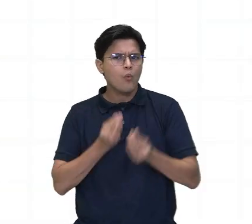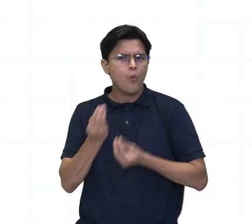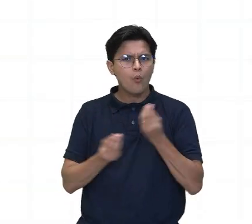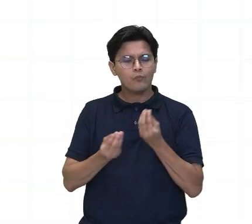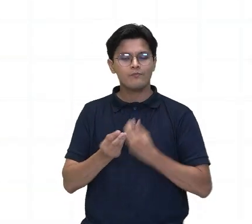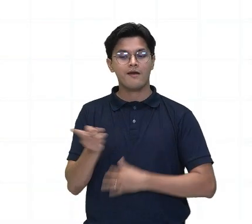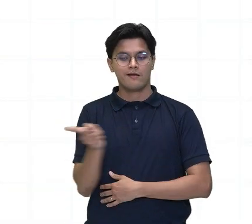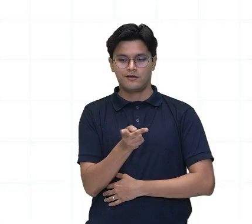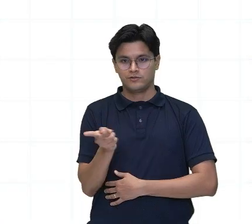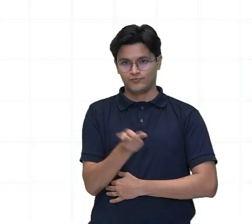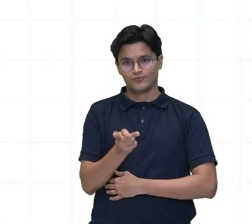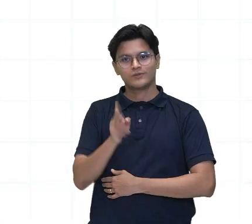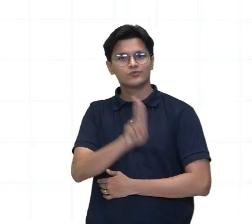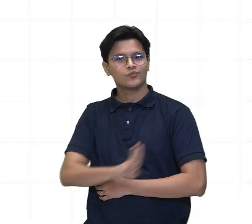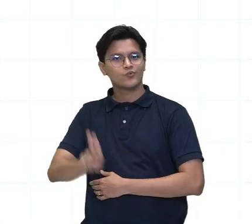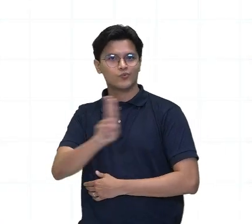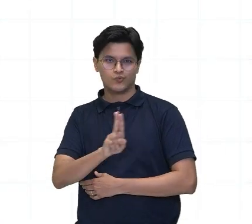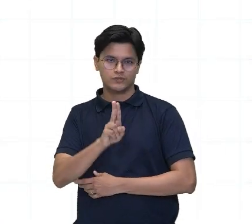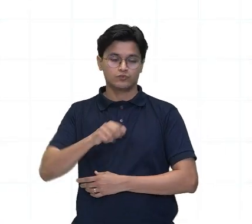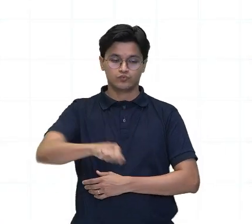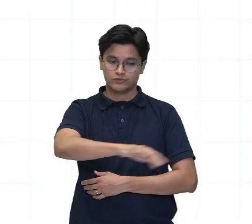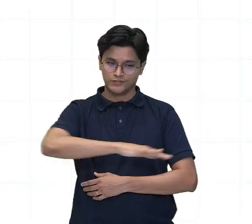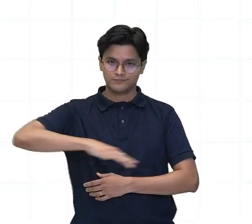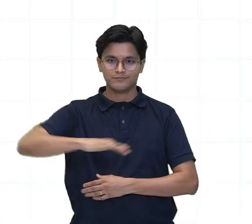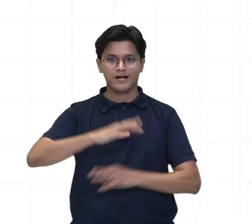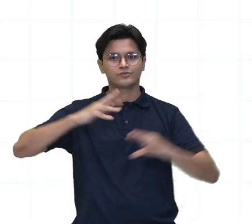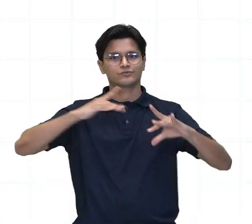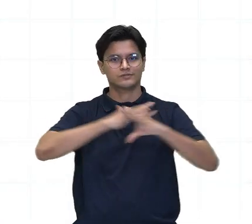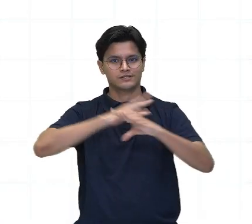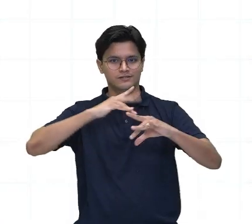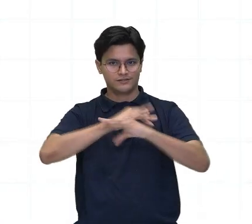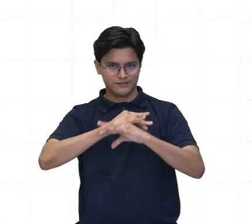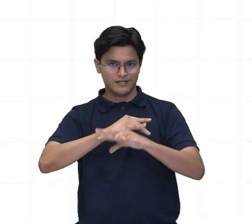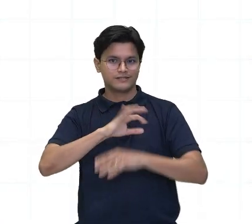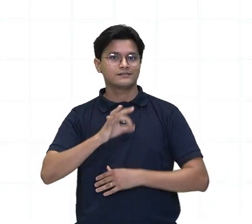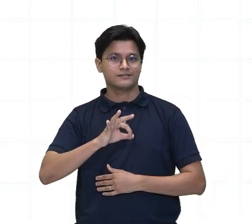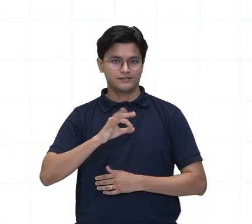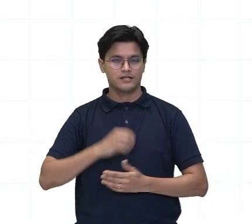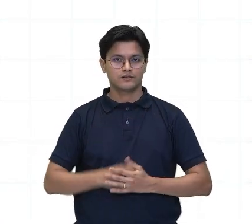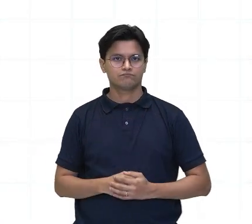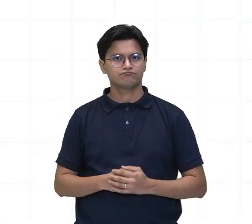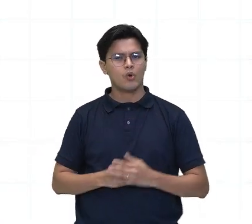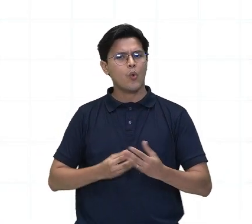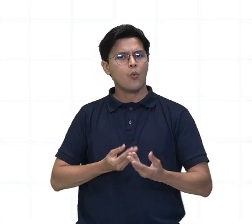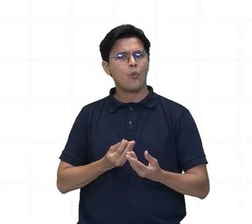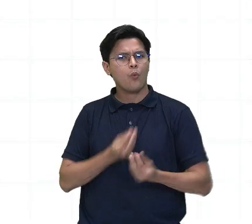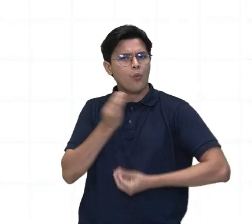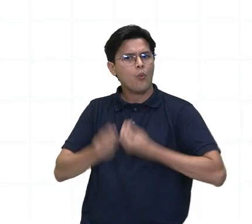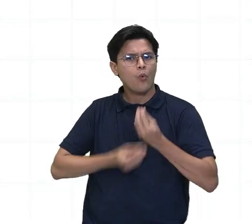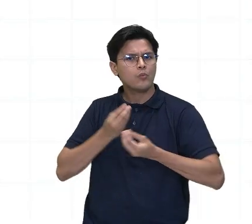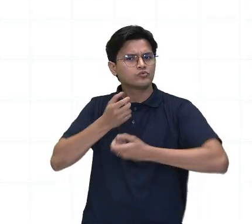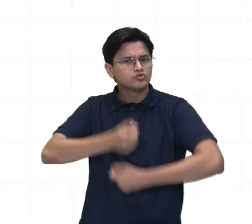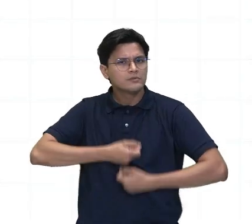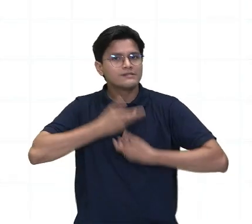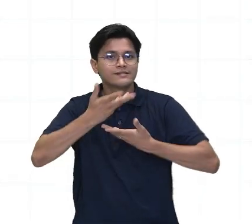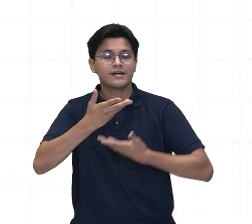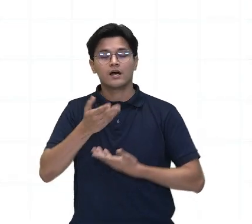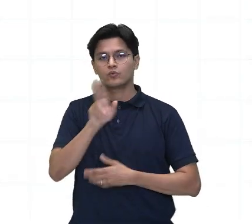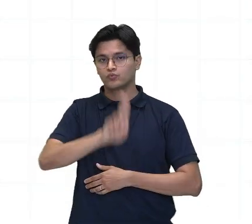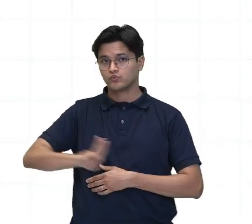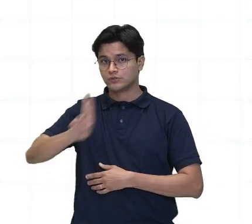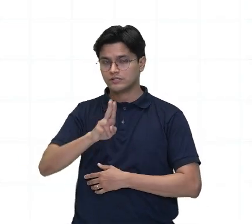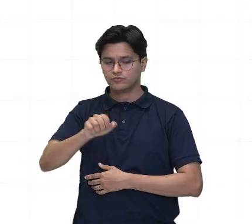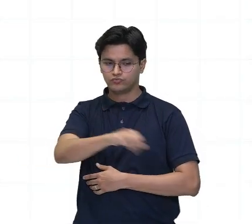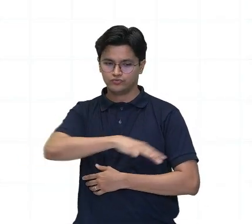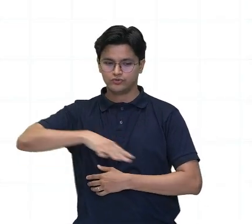quê? A cidade, o suporte que elas têm, a forma delas se expressarem é a cidade. Então, quando a gente